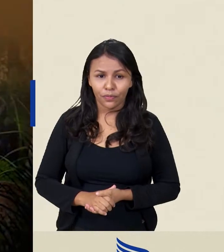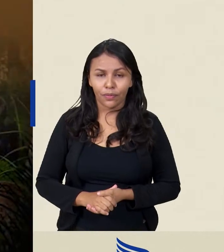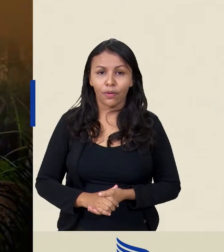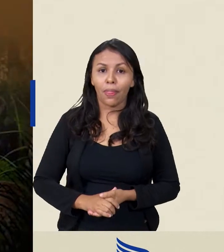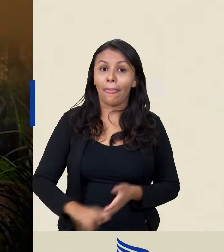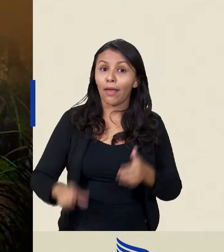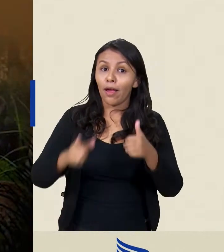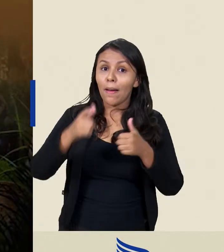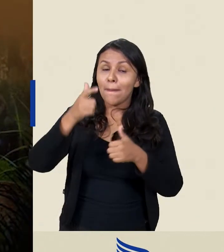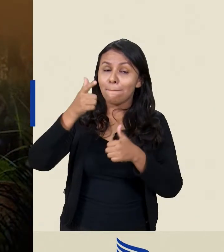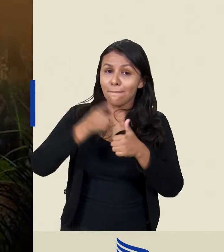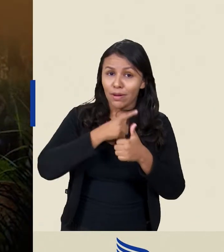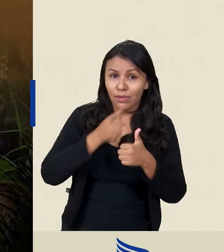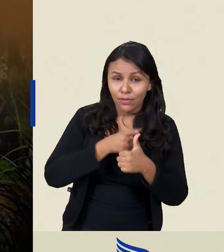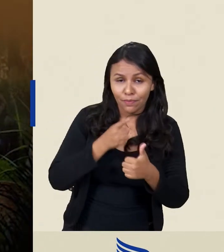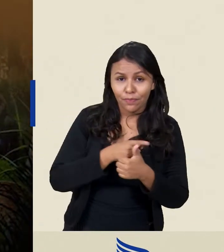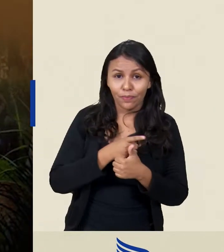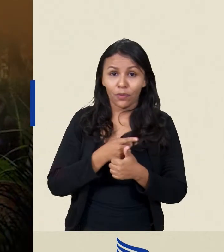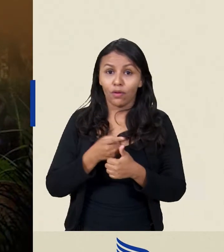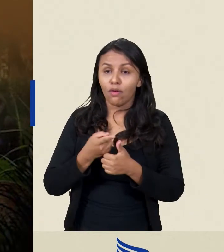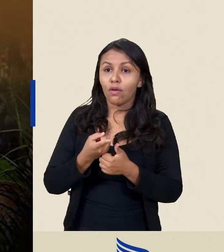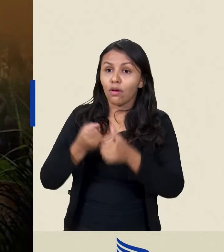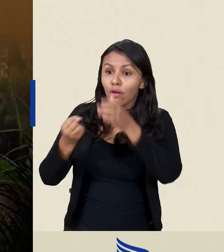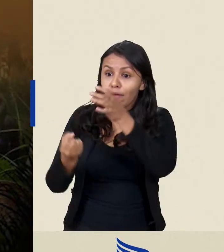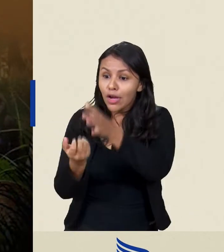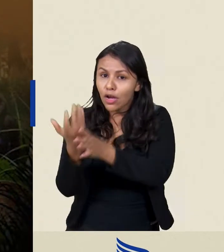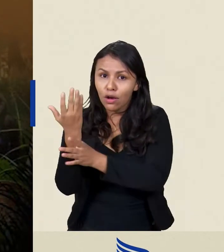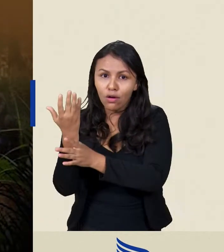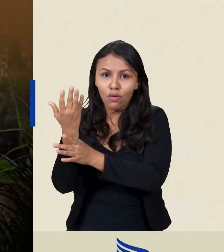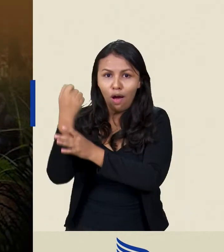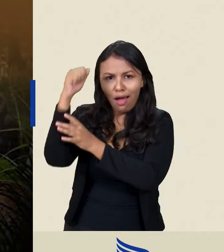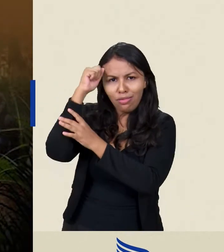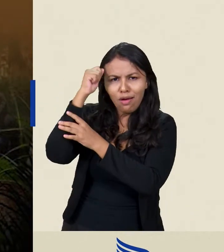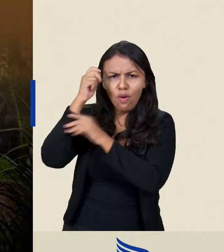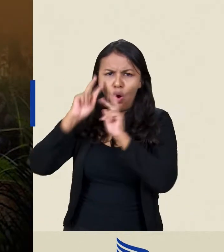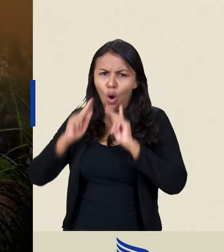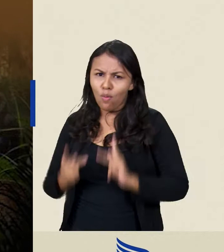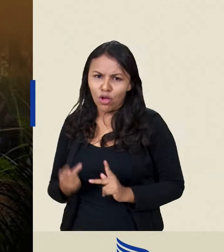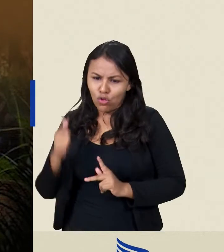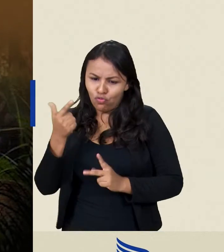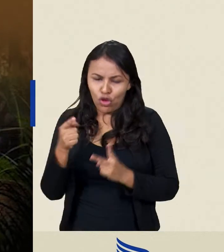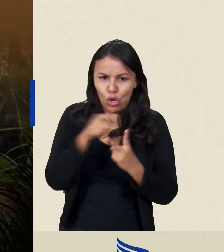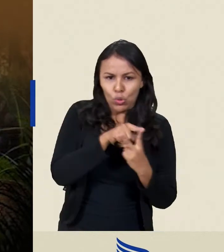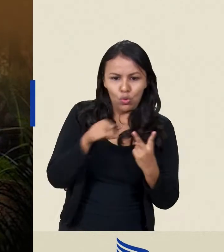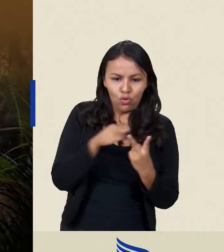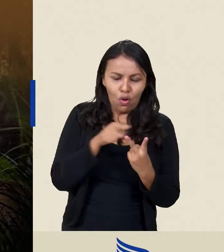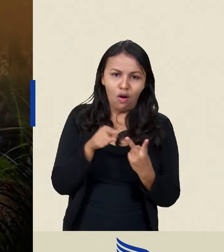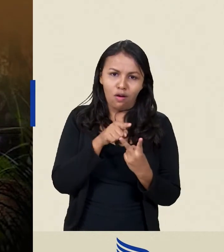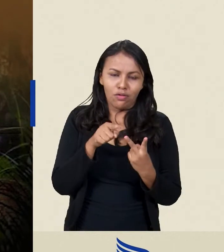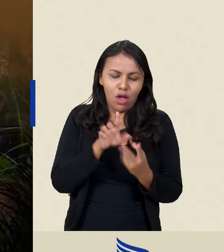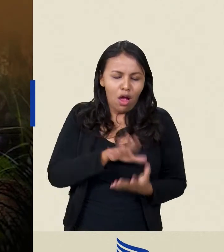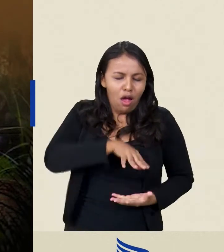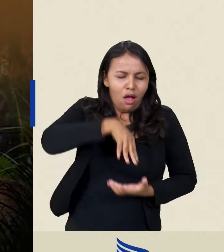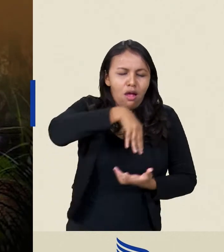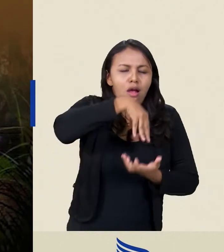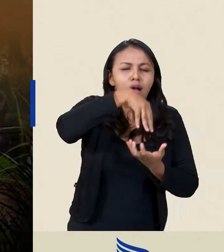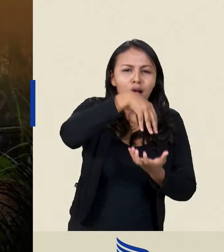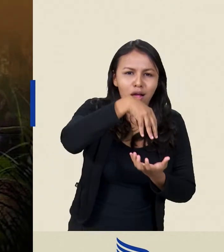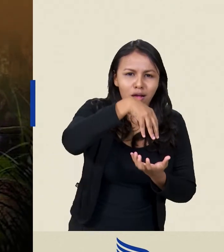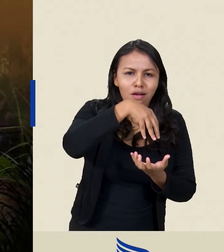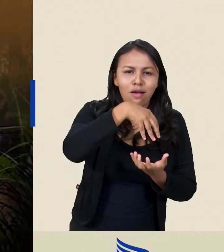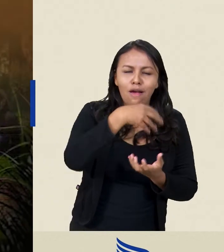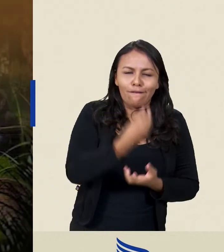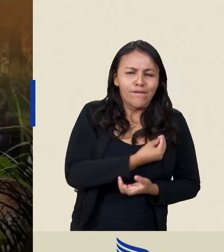Primeiro, na criação do homem não existiu duas substâncias separadas, uma mortal e a